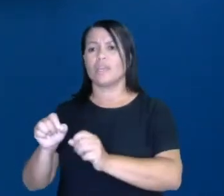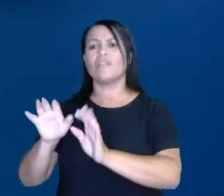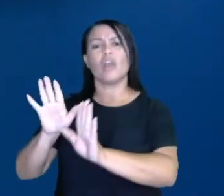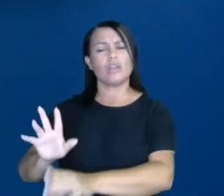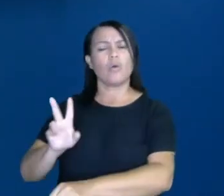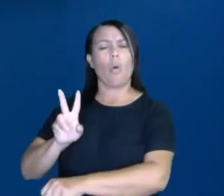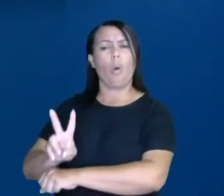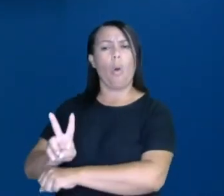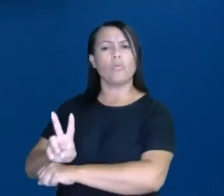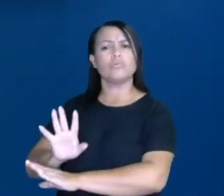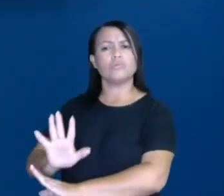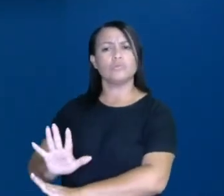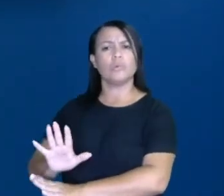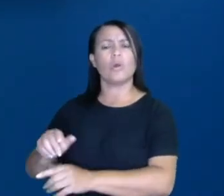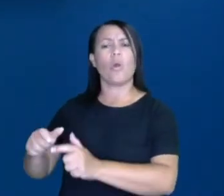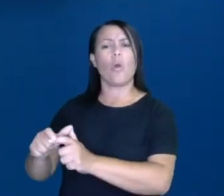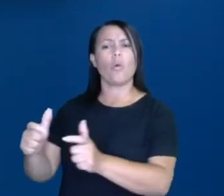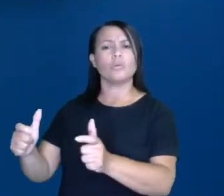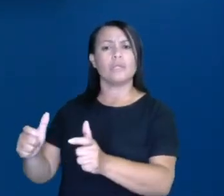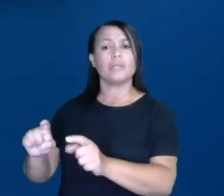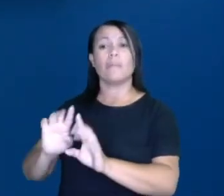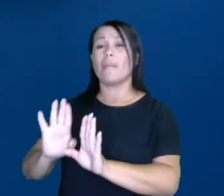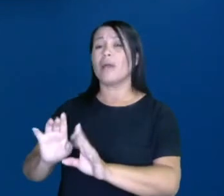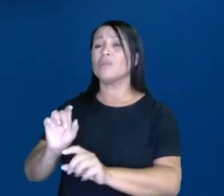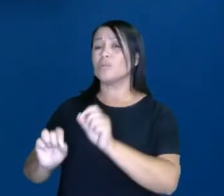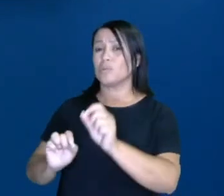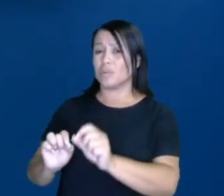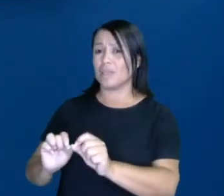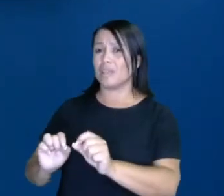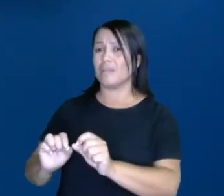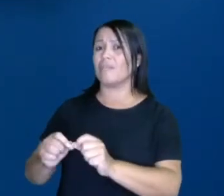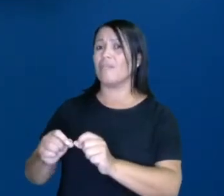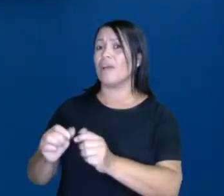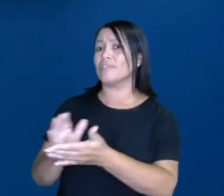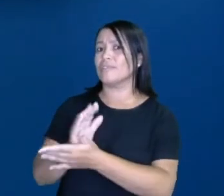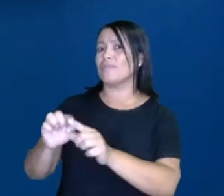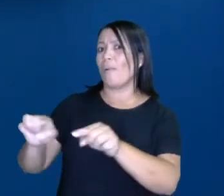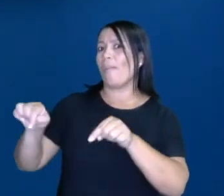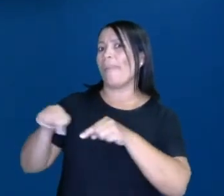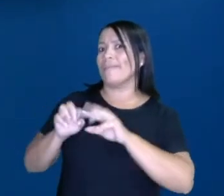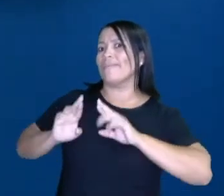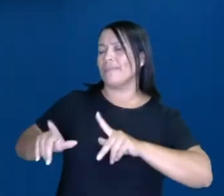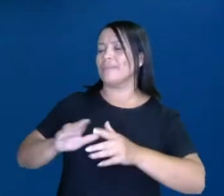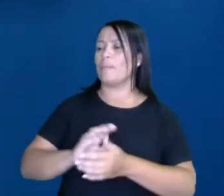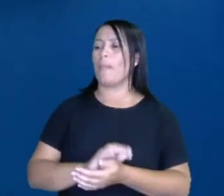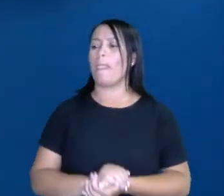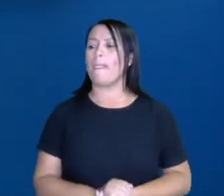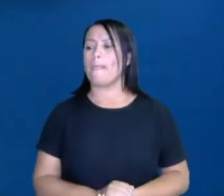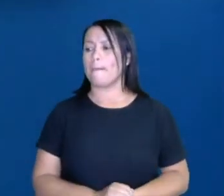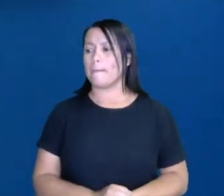dos continentes, mas vai distorcer no formato dos continentes.